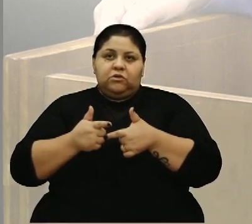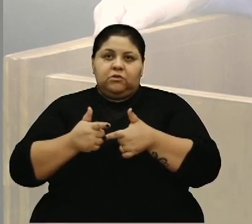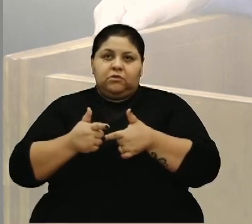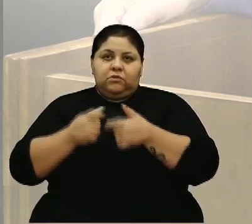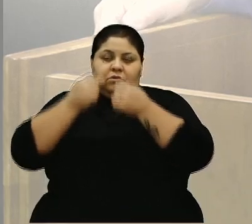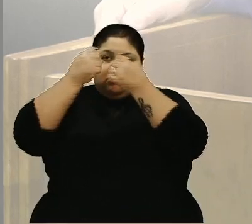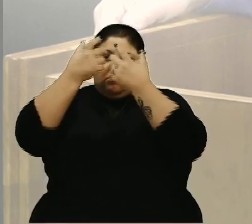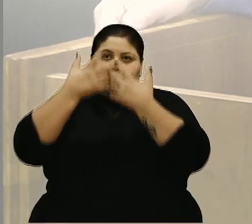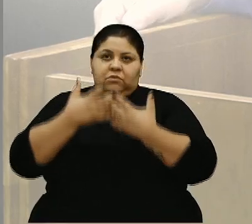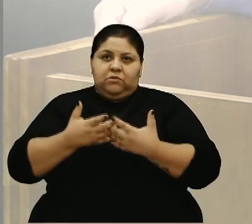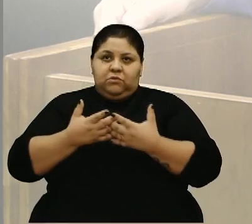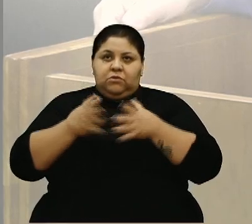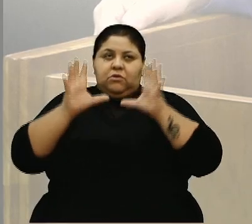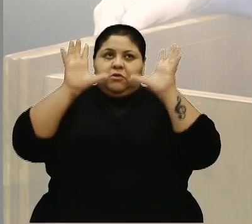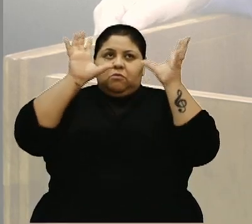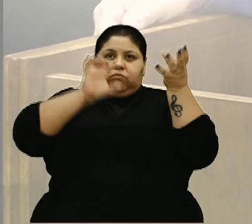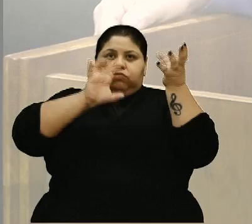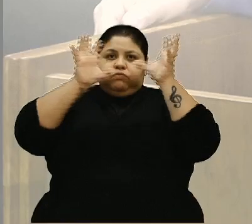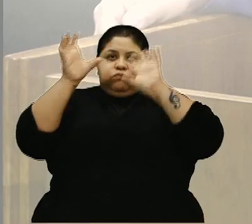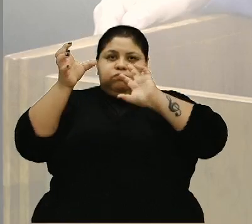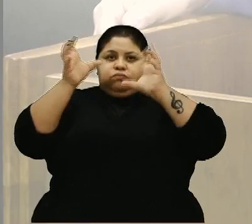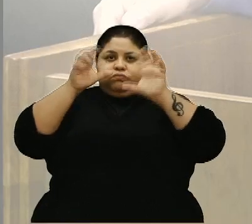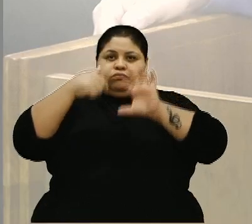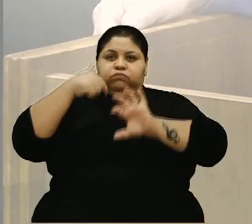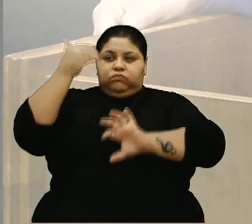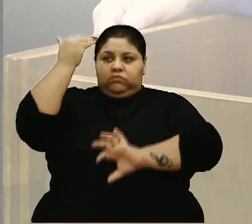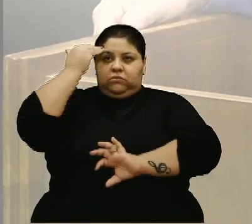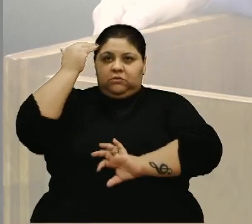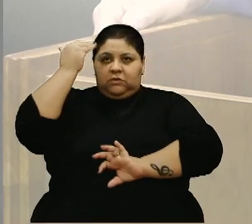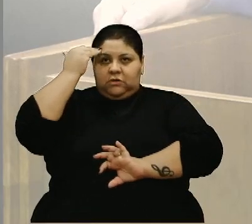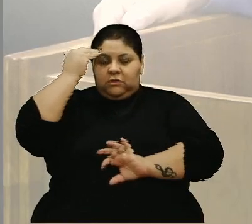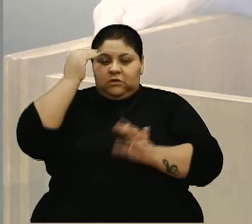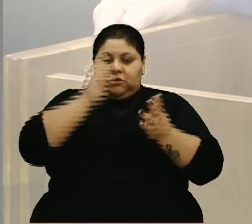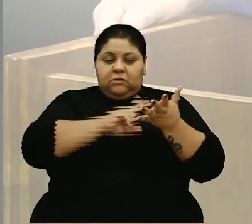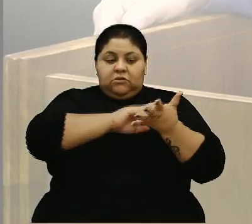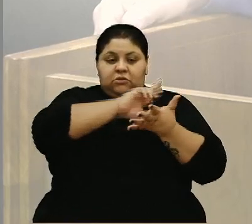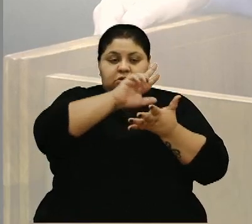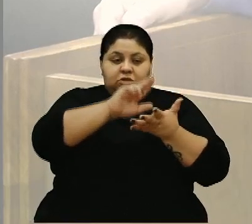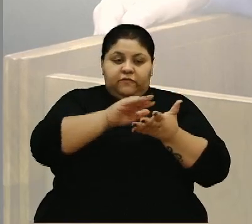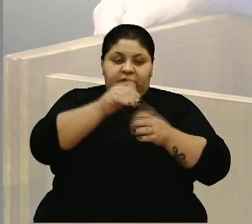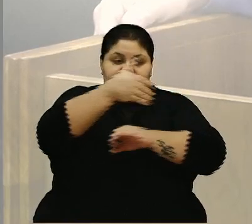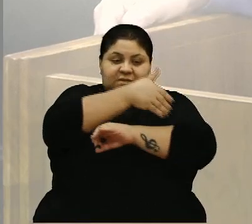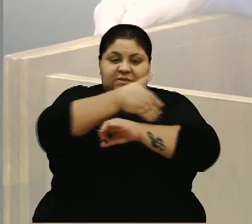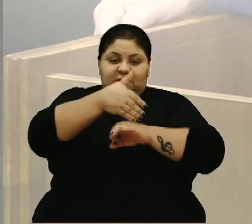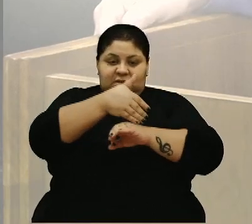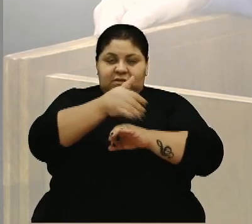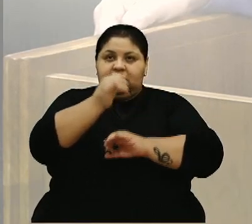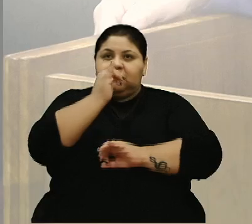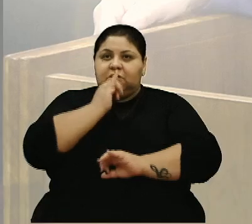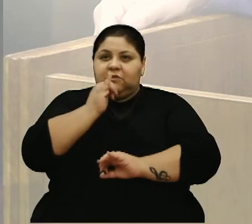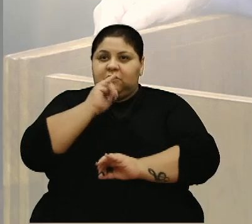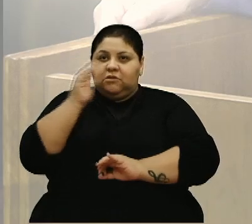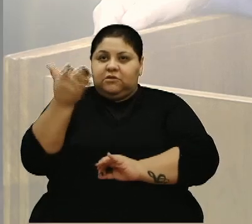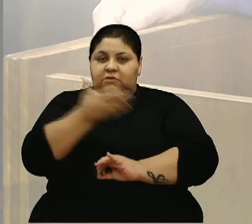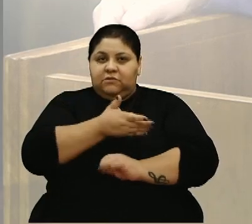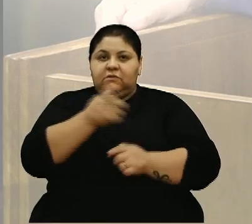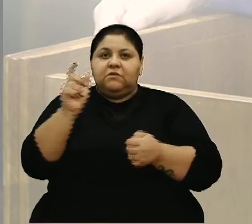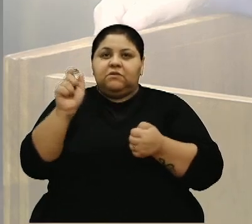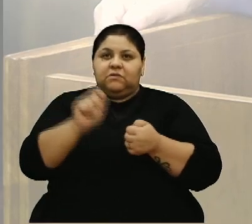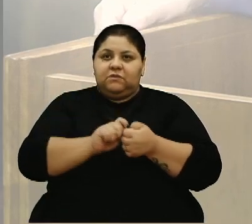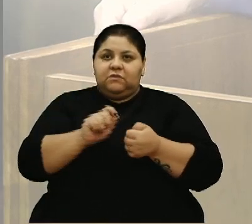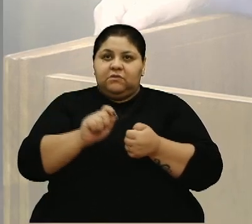pelas situações climáticas. Entendemos que diversas estradas, por exemplo, que vocês fazem,